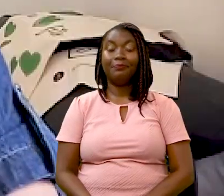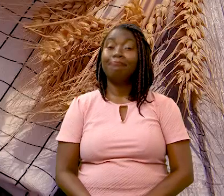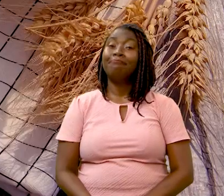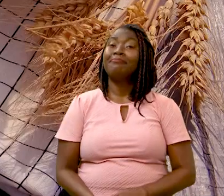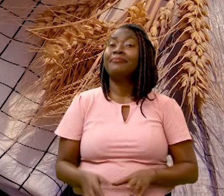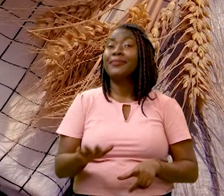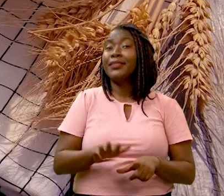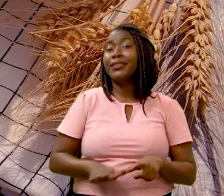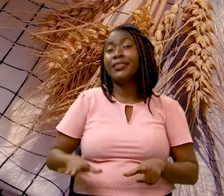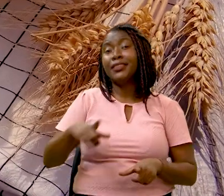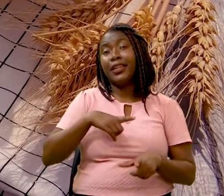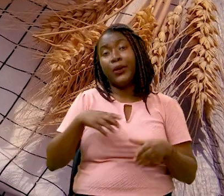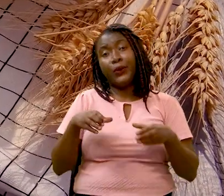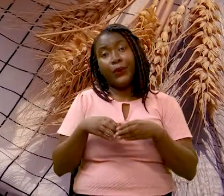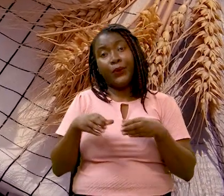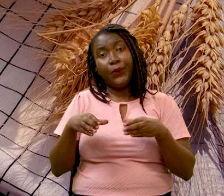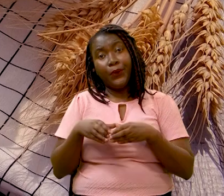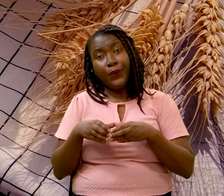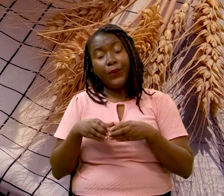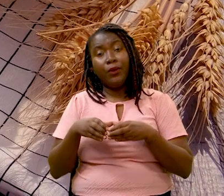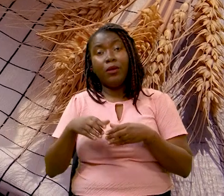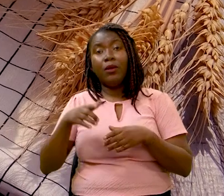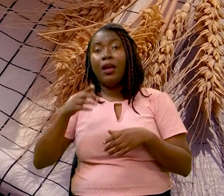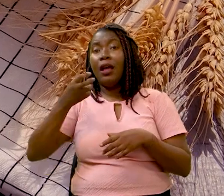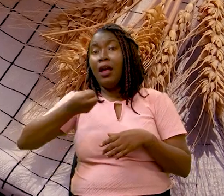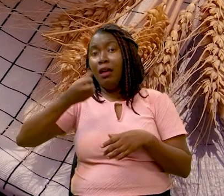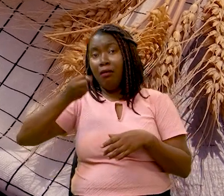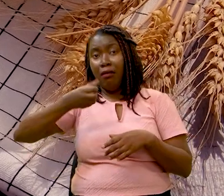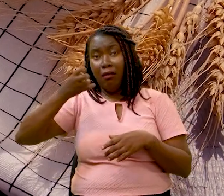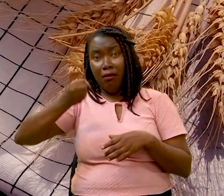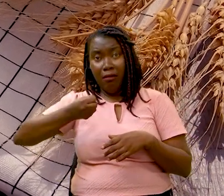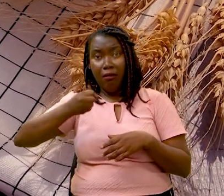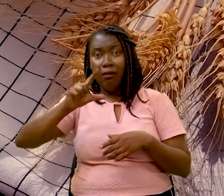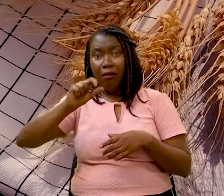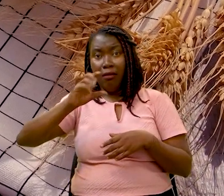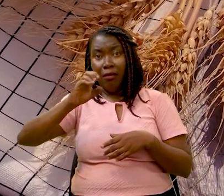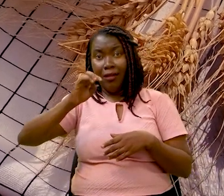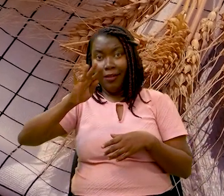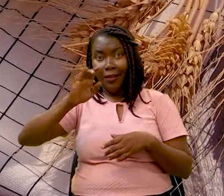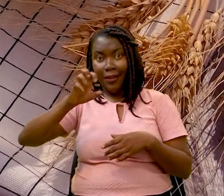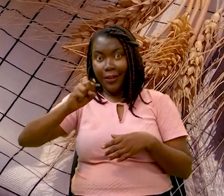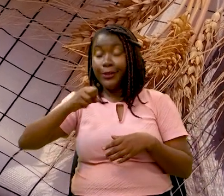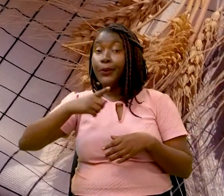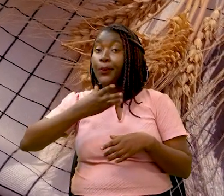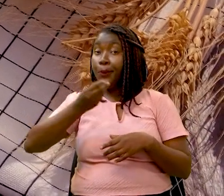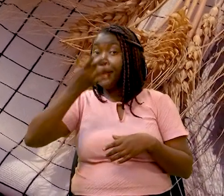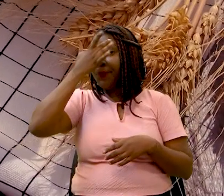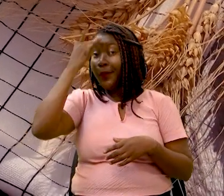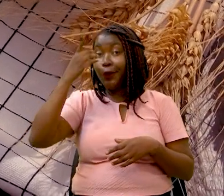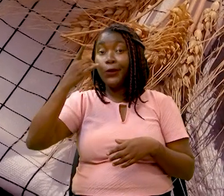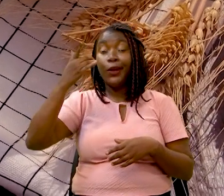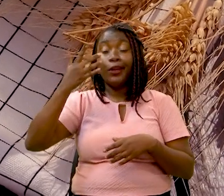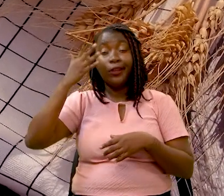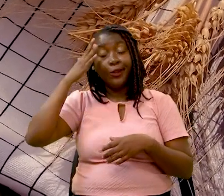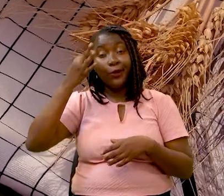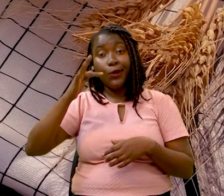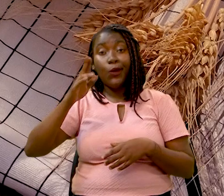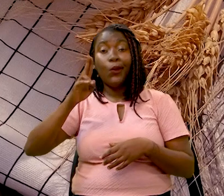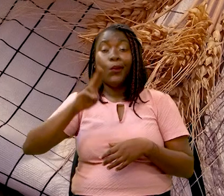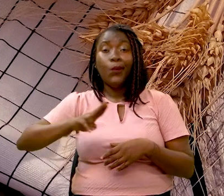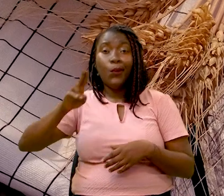Em geral, nós temos o grupo dos laticínios e lácteos, então muitas pessoas têm dor de cabeça por excesso de consumo